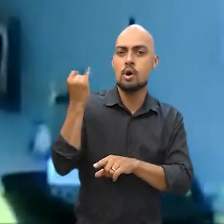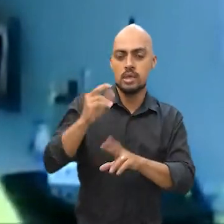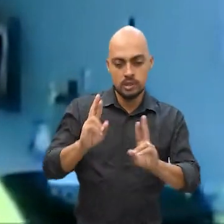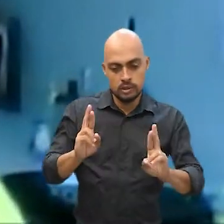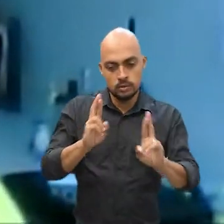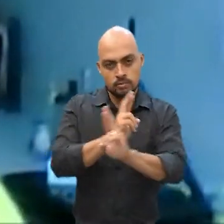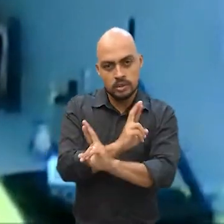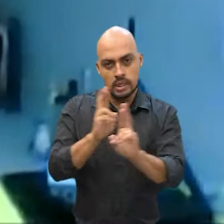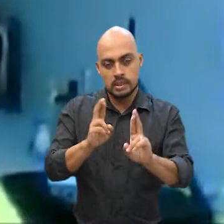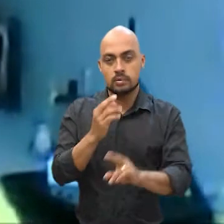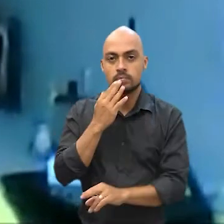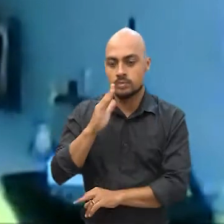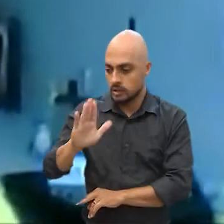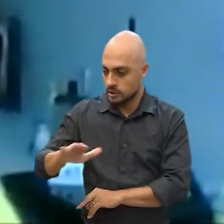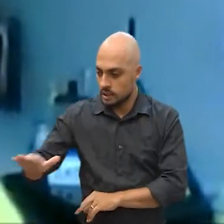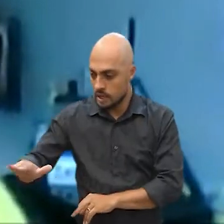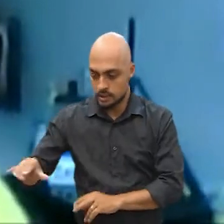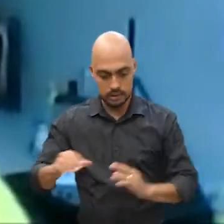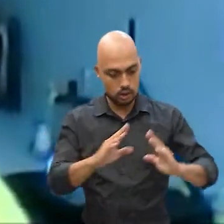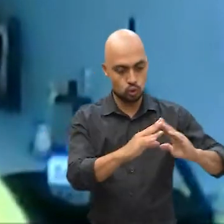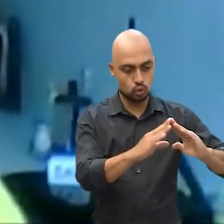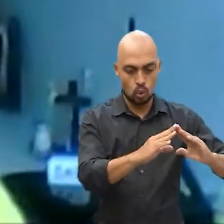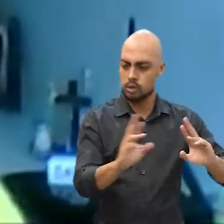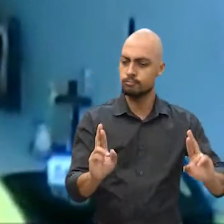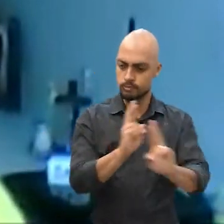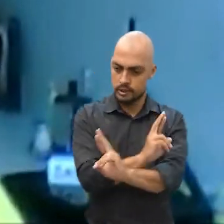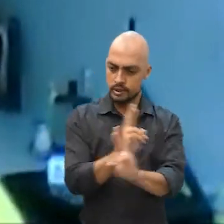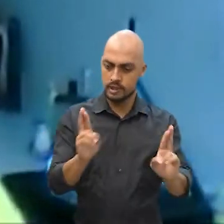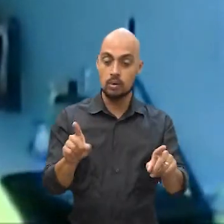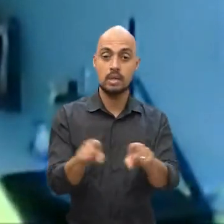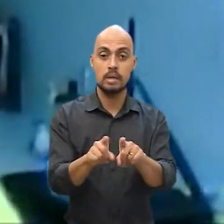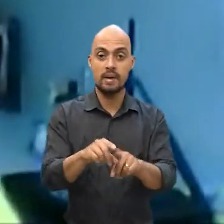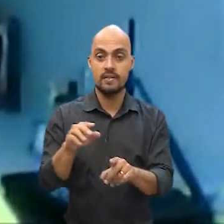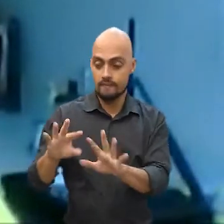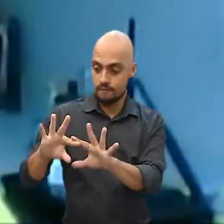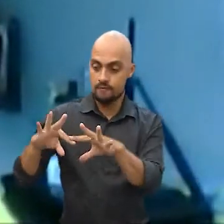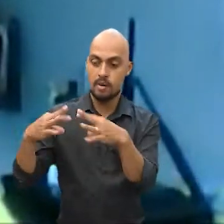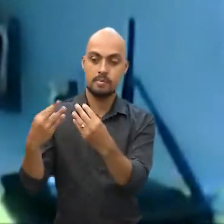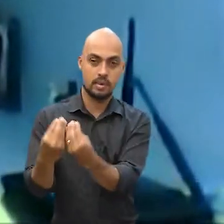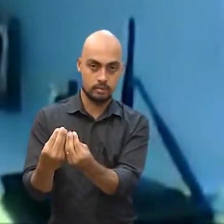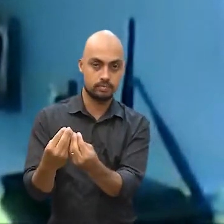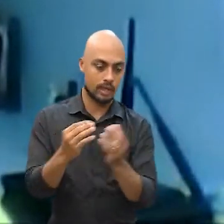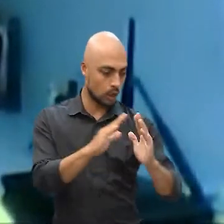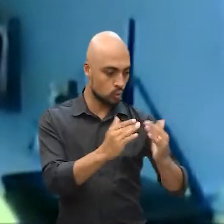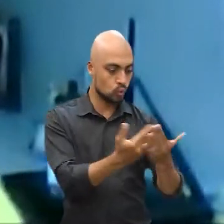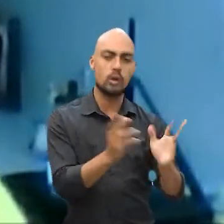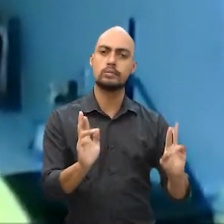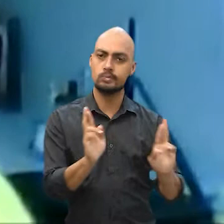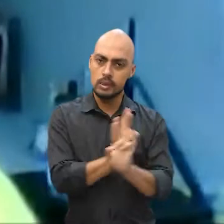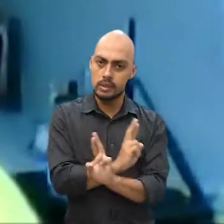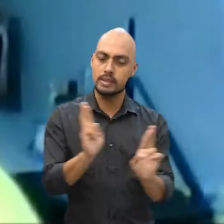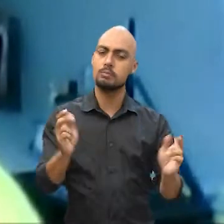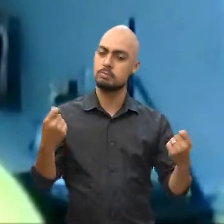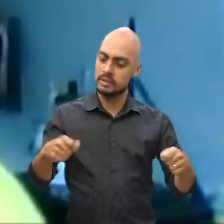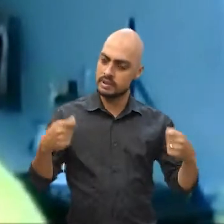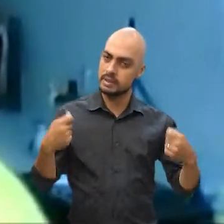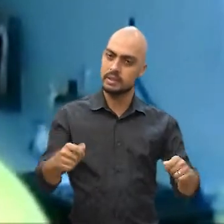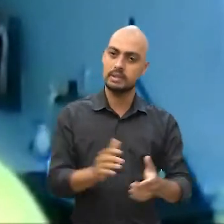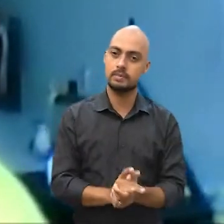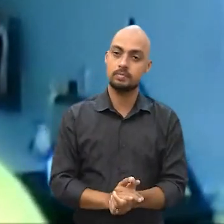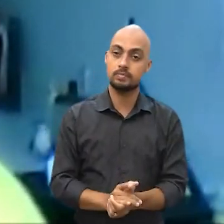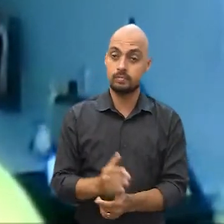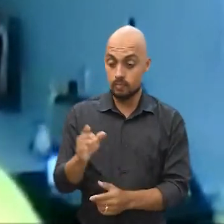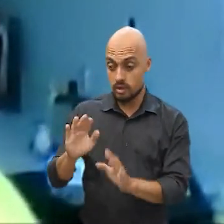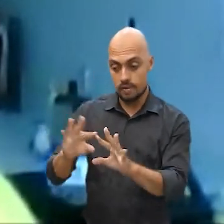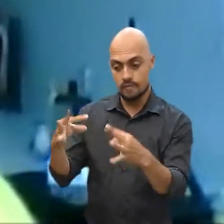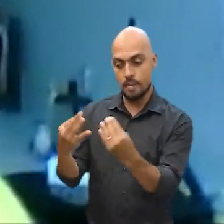relação da criança com a escola, da família com a escola se faz cada vez mais necessária. Entendendo que essa família,